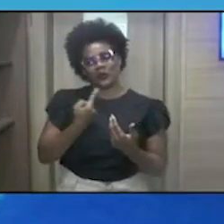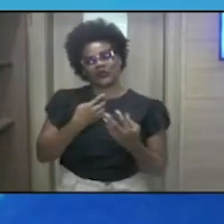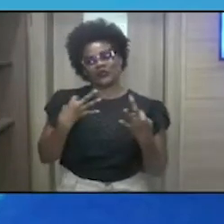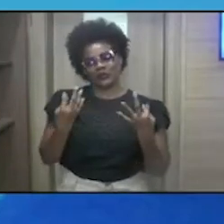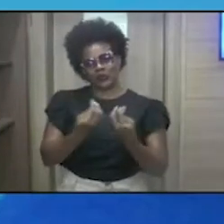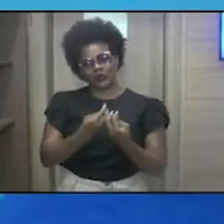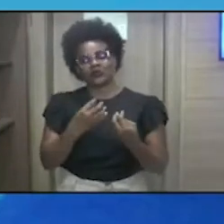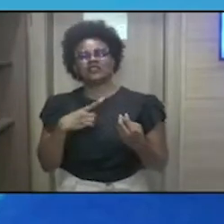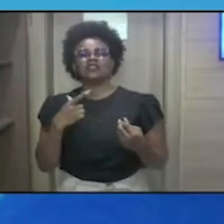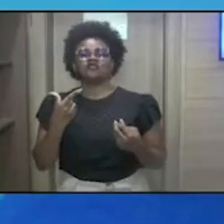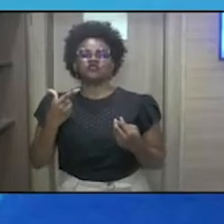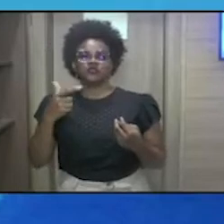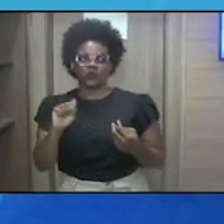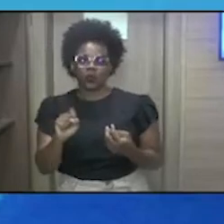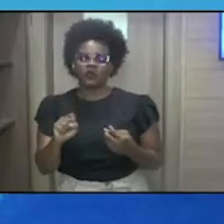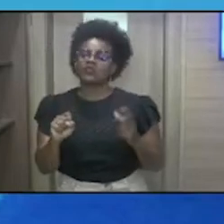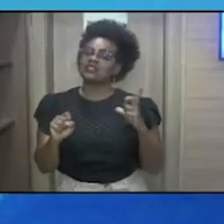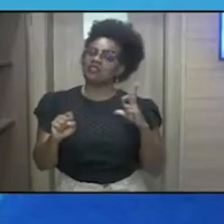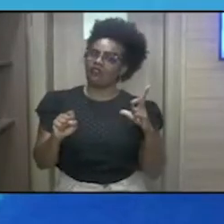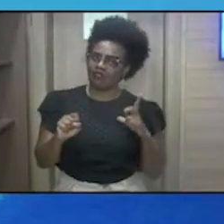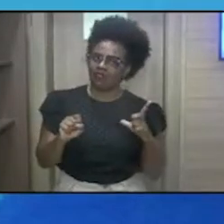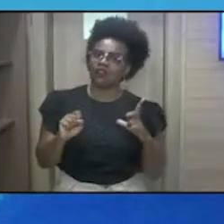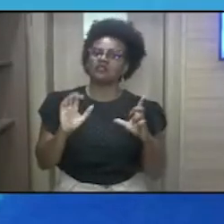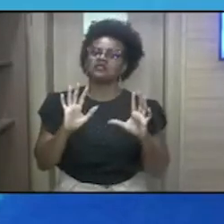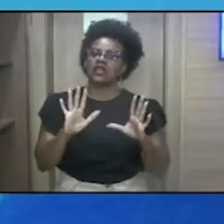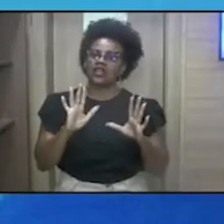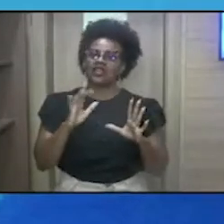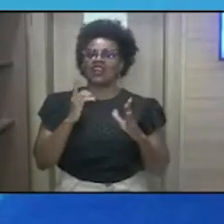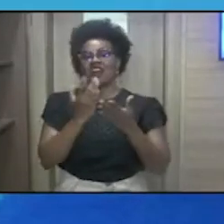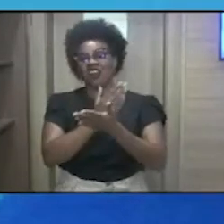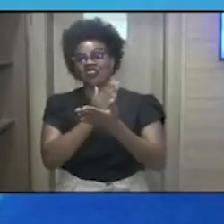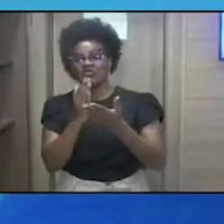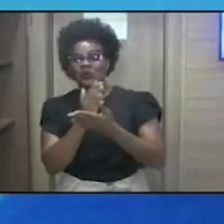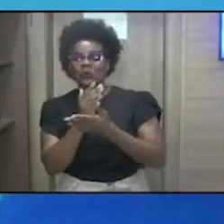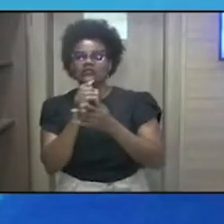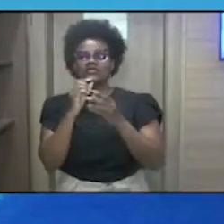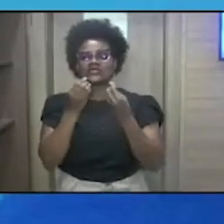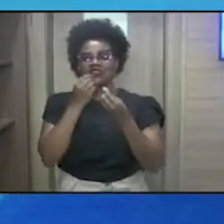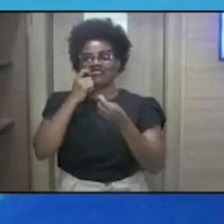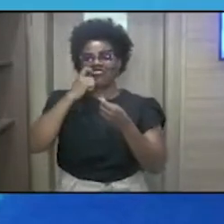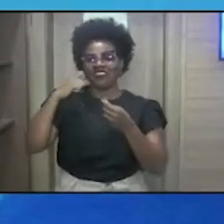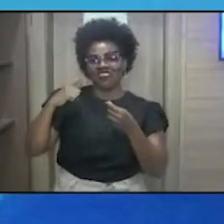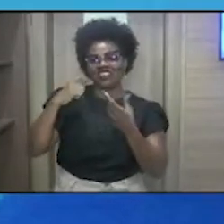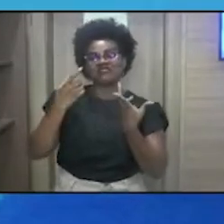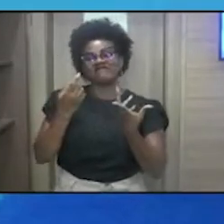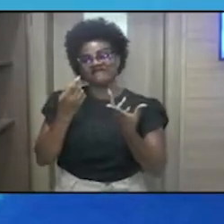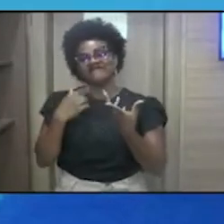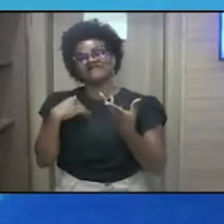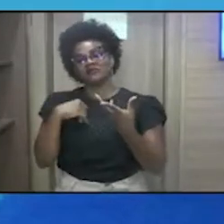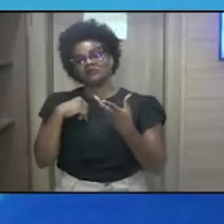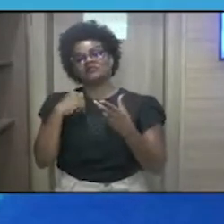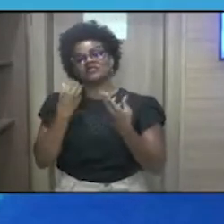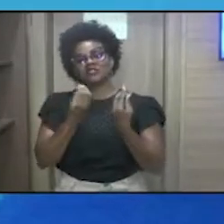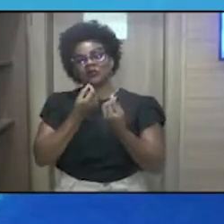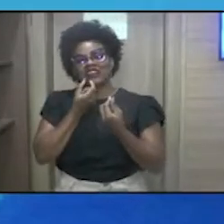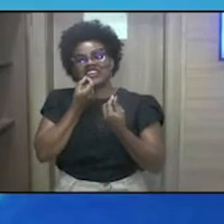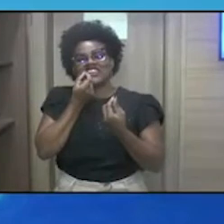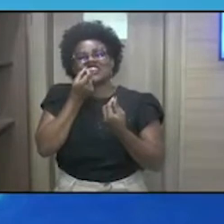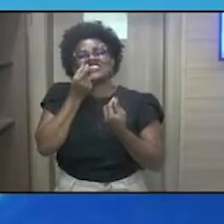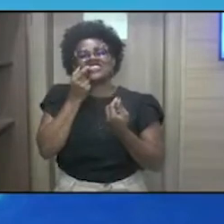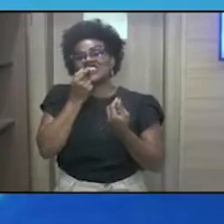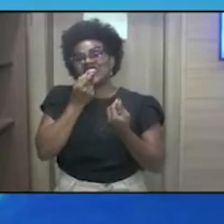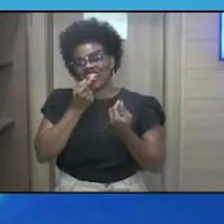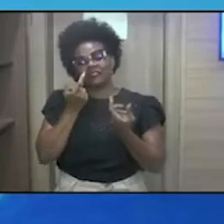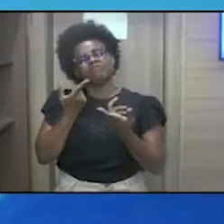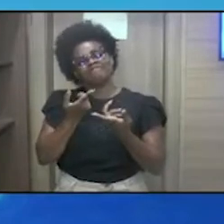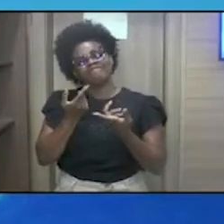Quantos dentes dos 28 que teríamos são cariados, perdidos, restaurados por cárie? Então, essa